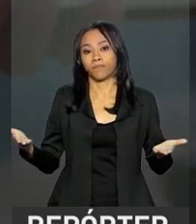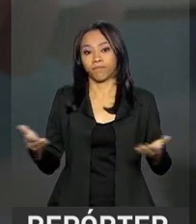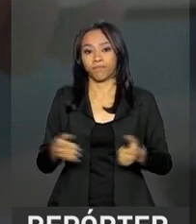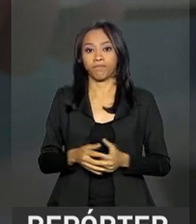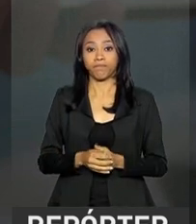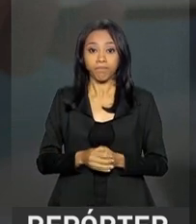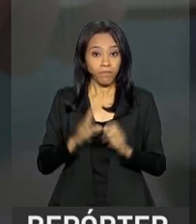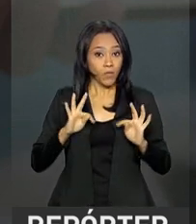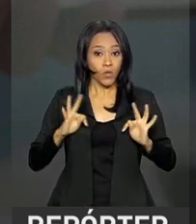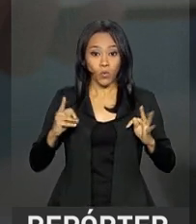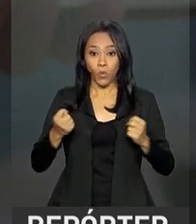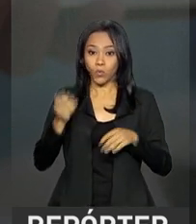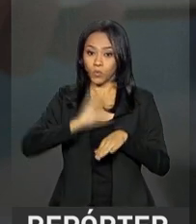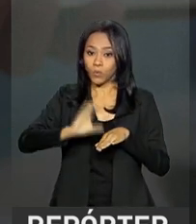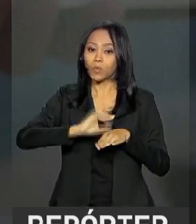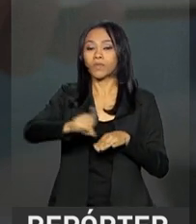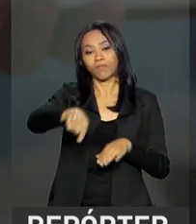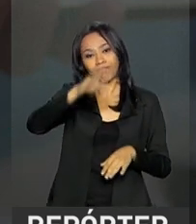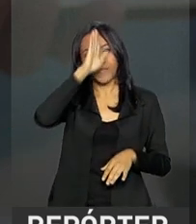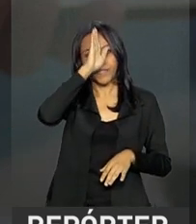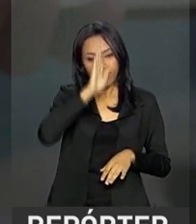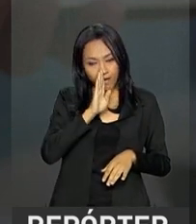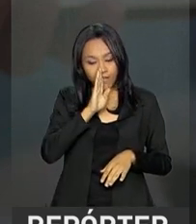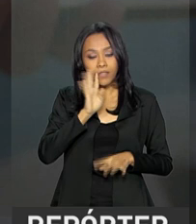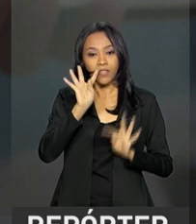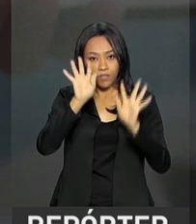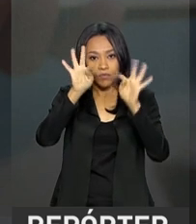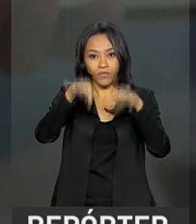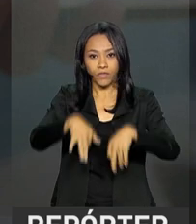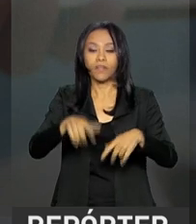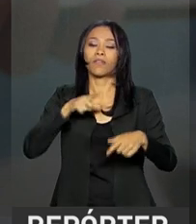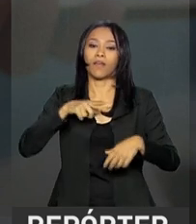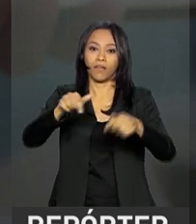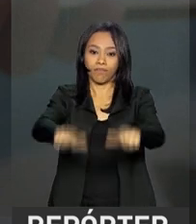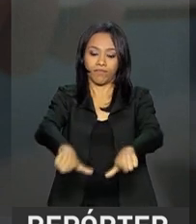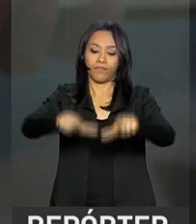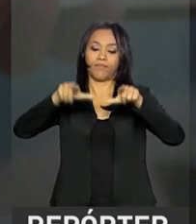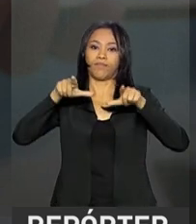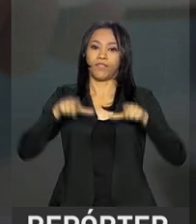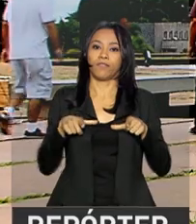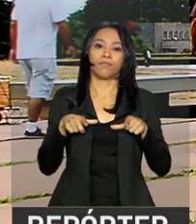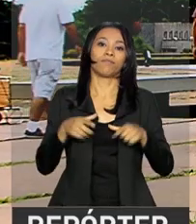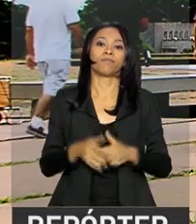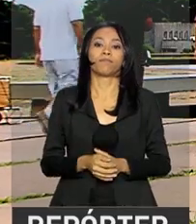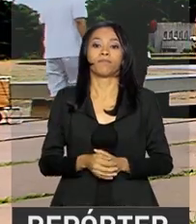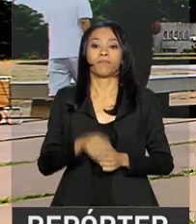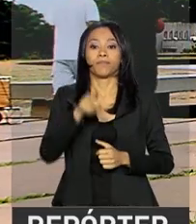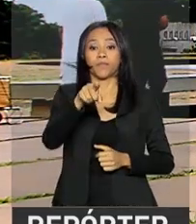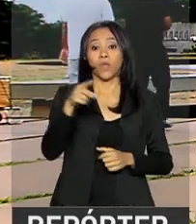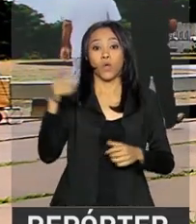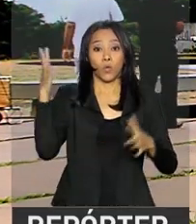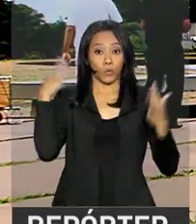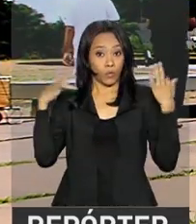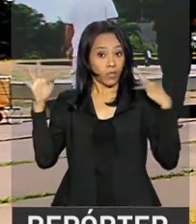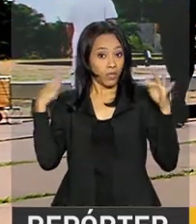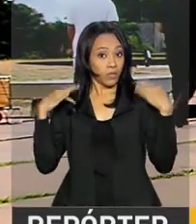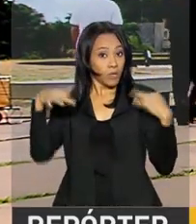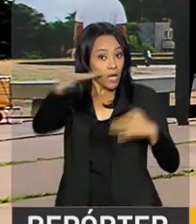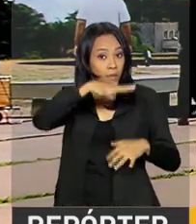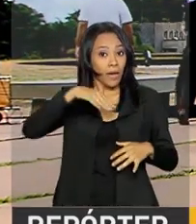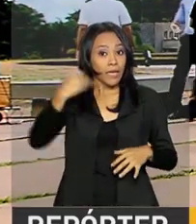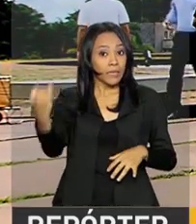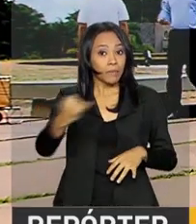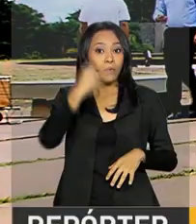sistec.mec.gov.br. Todos os cursos são gratuitos e, no final, é entregue um certificado de conclusão. O turismo é uma área muito importante